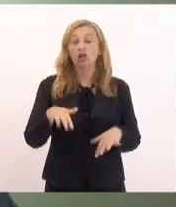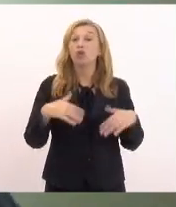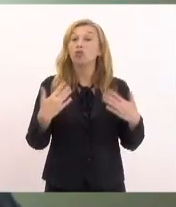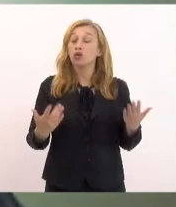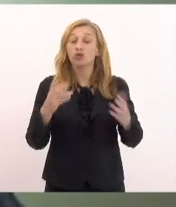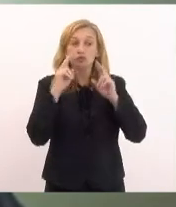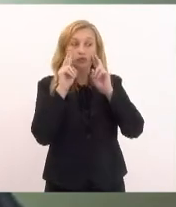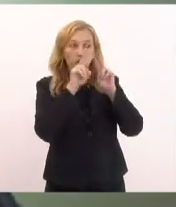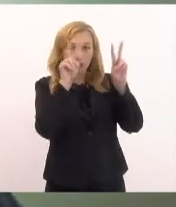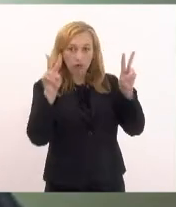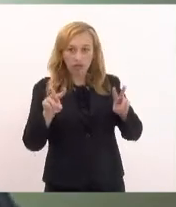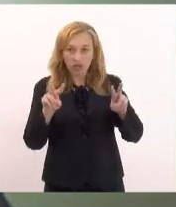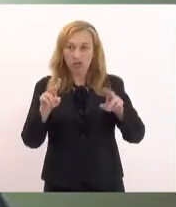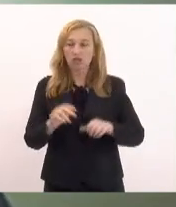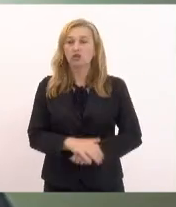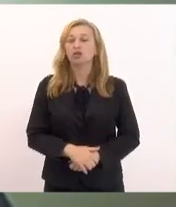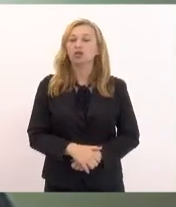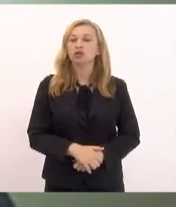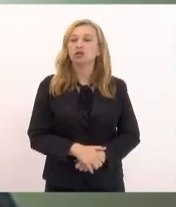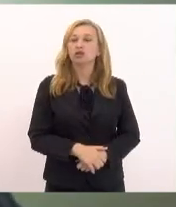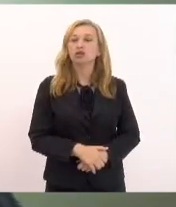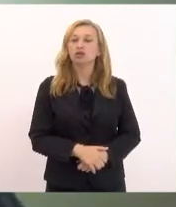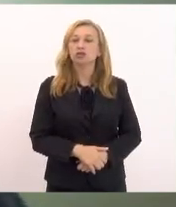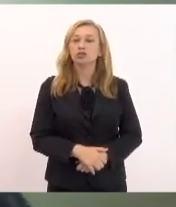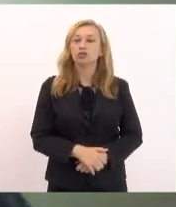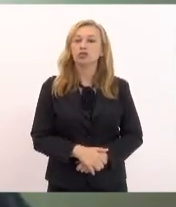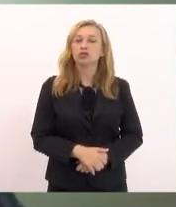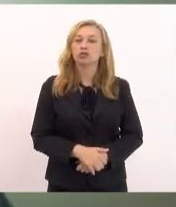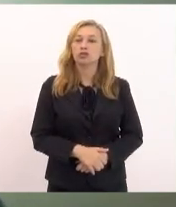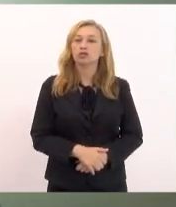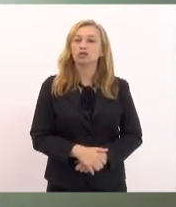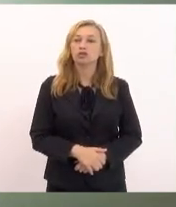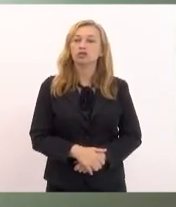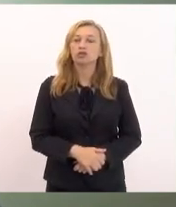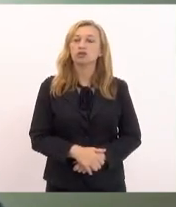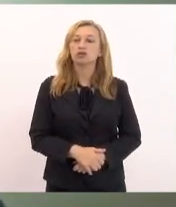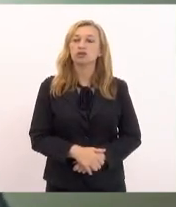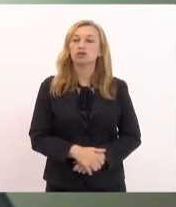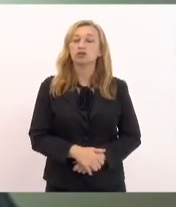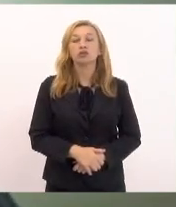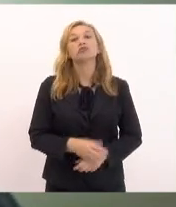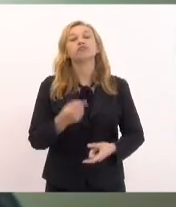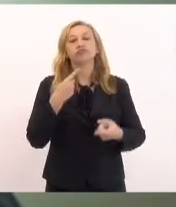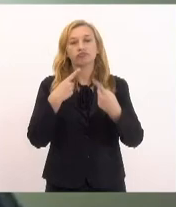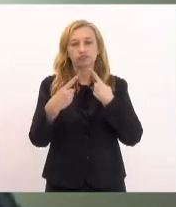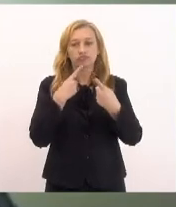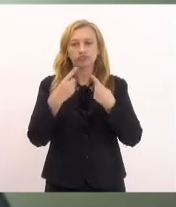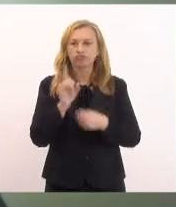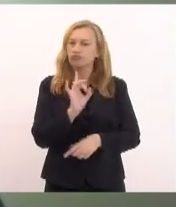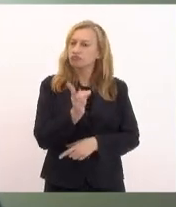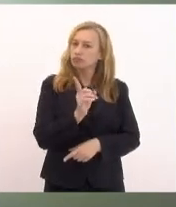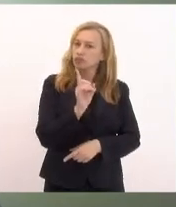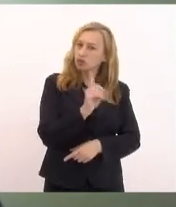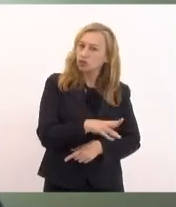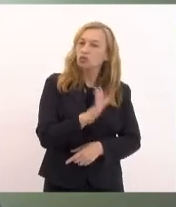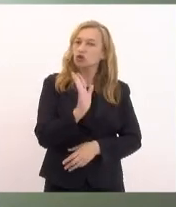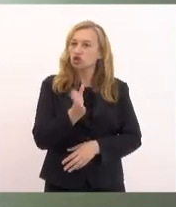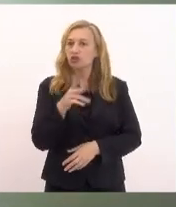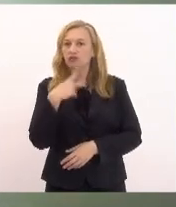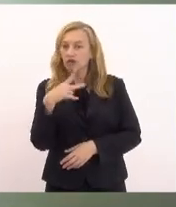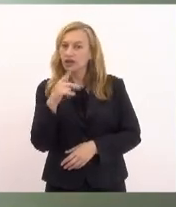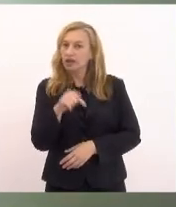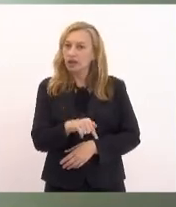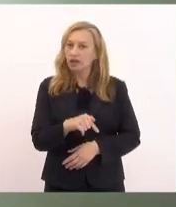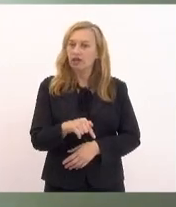nós olhamos para o caso do congolês Moise, né, nós temos que discutir não só, como eu já coloquei